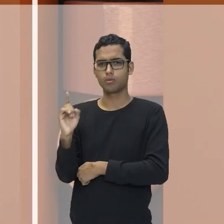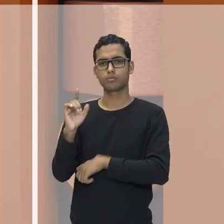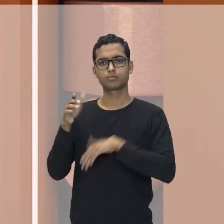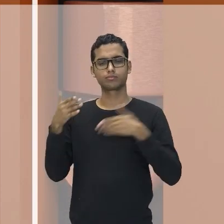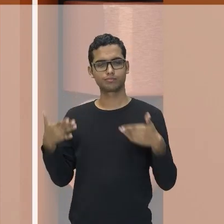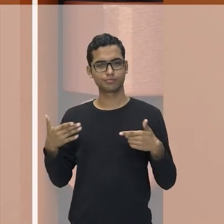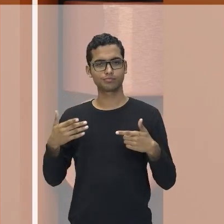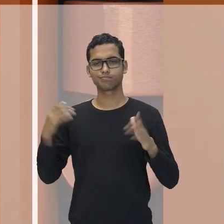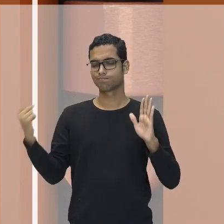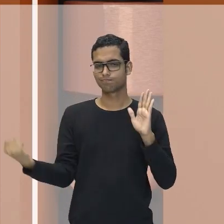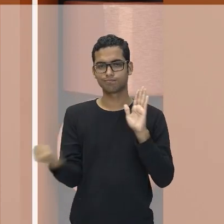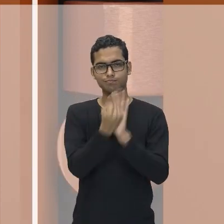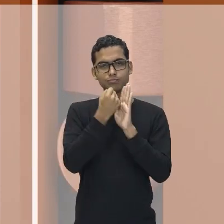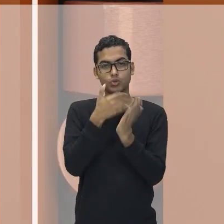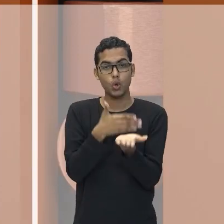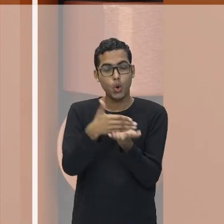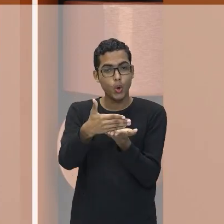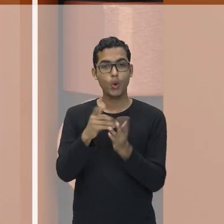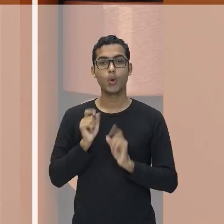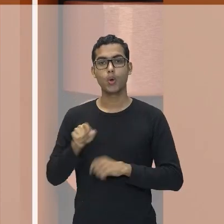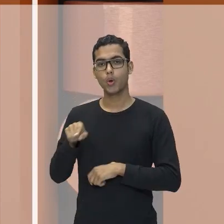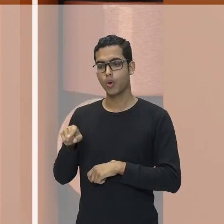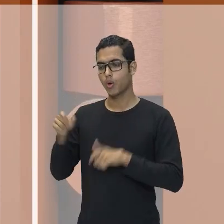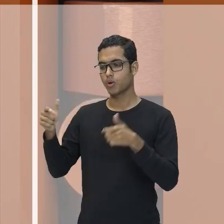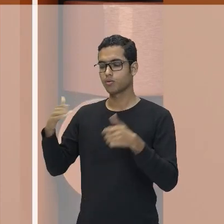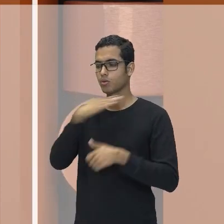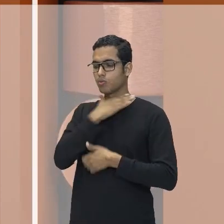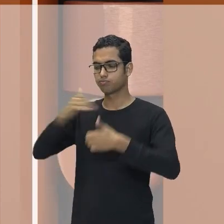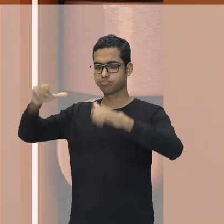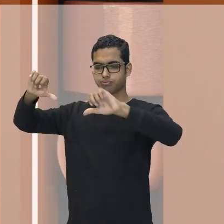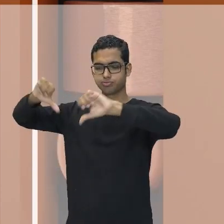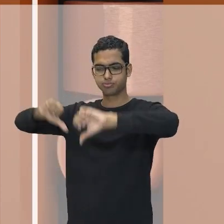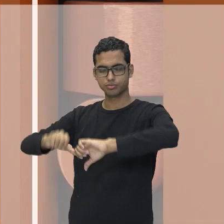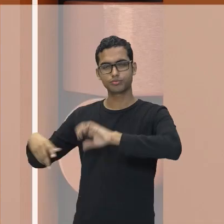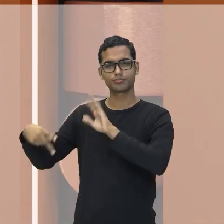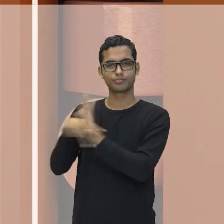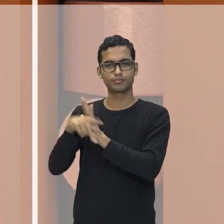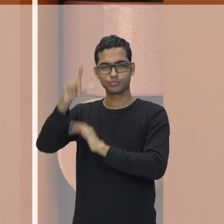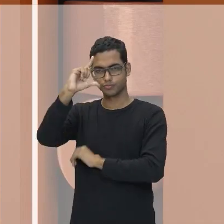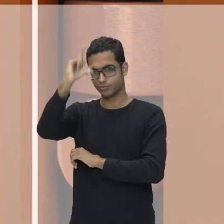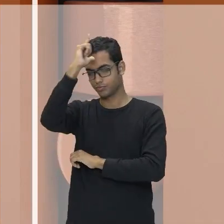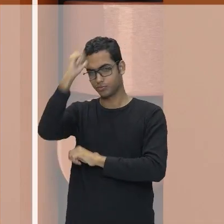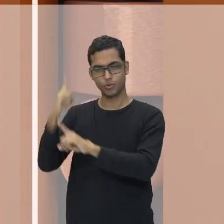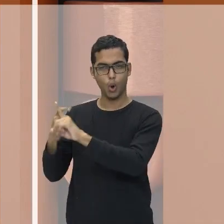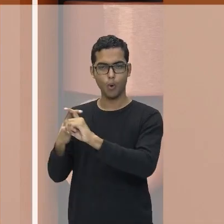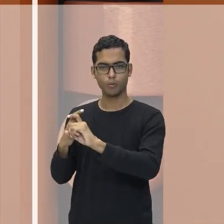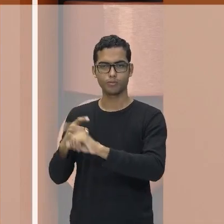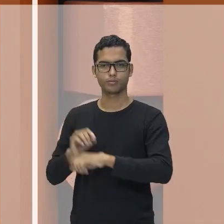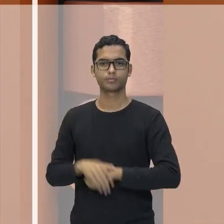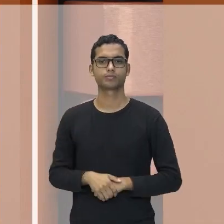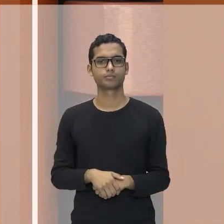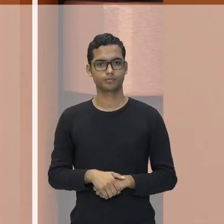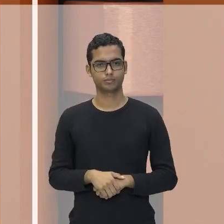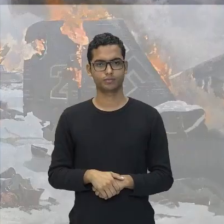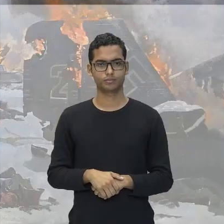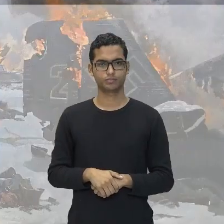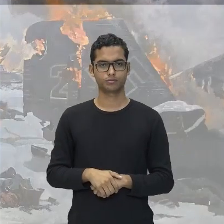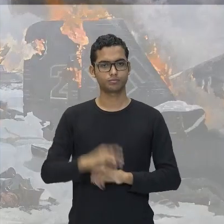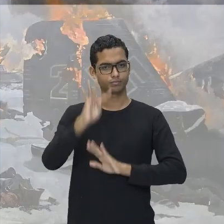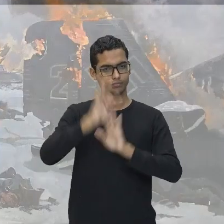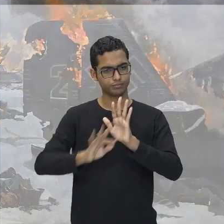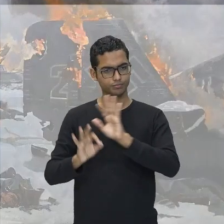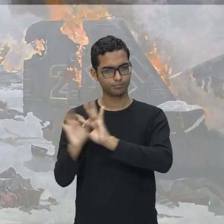então, marcou o início da derrocada da Alemanha nazista. Beleza, gente? Vamos ao texto, vamos